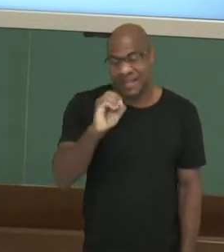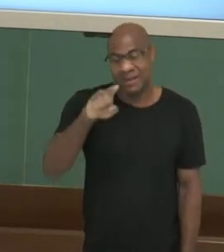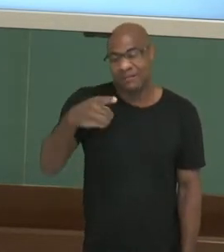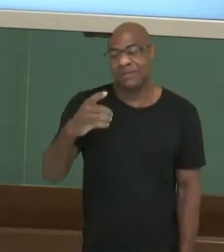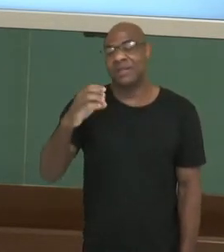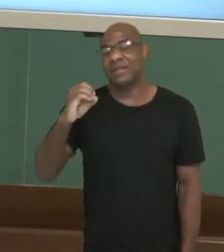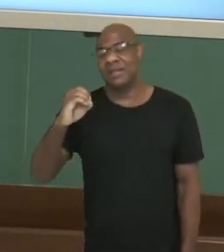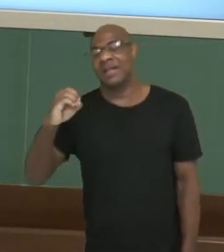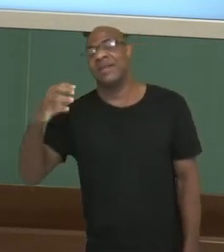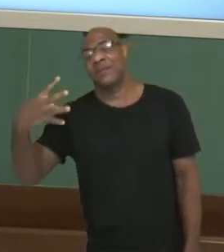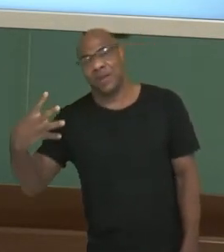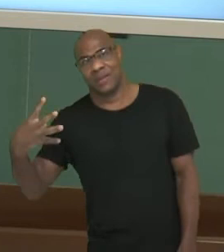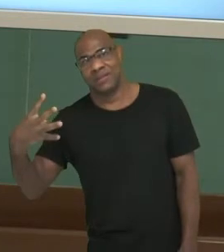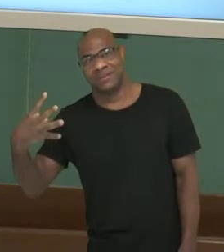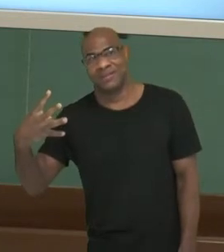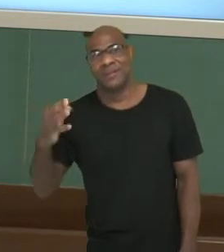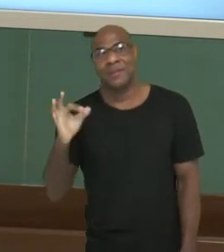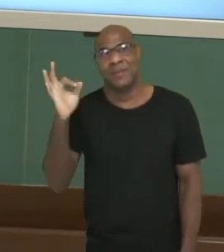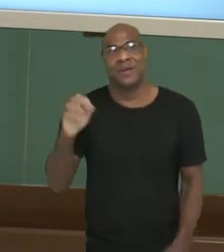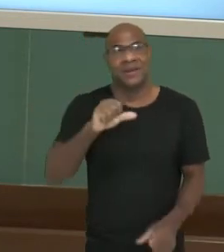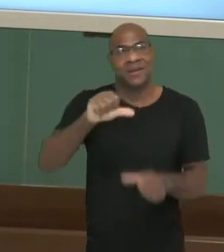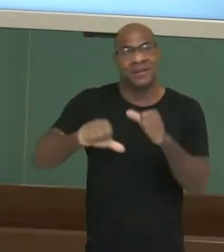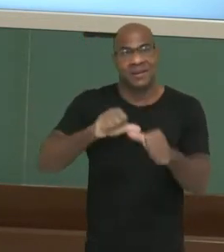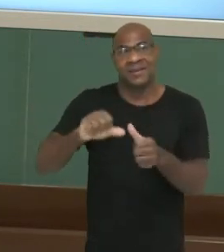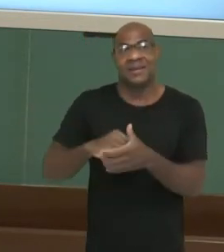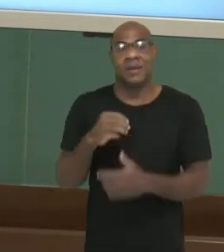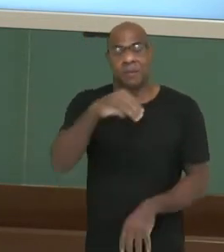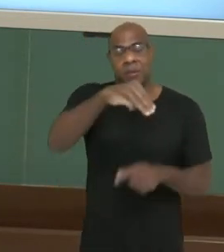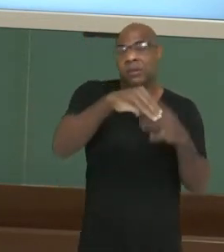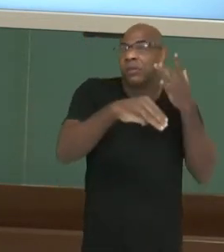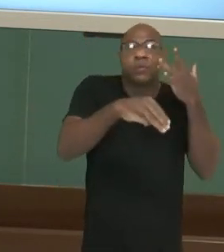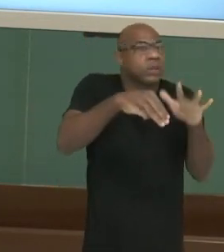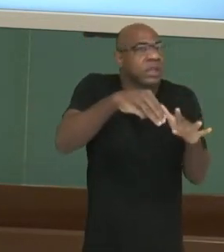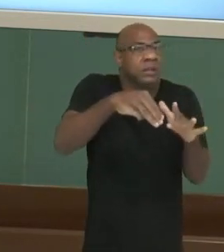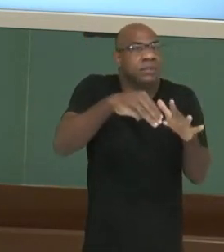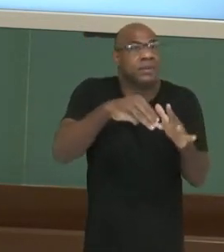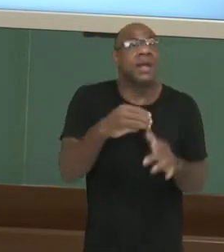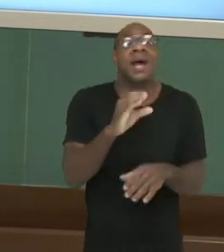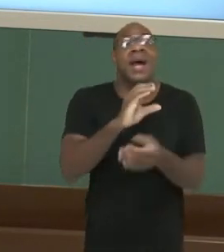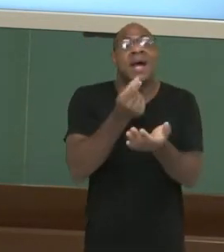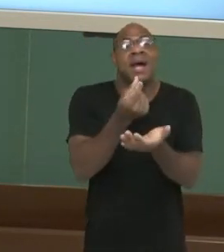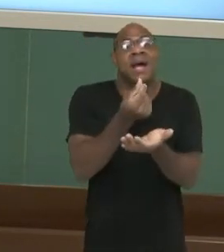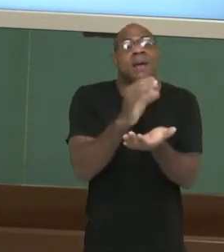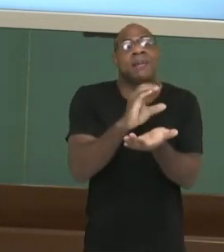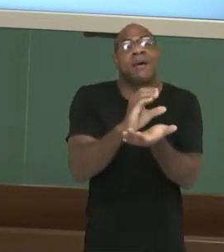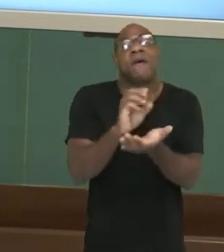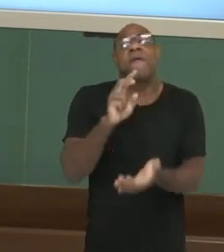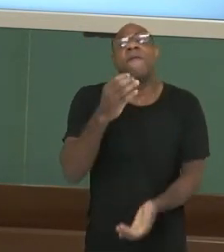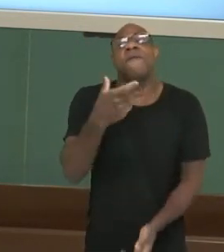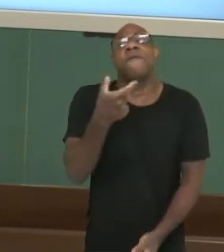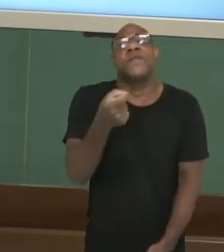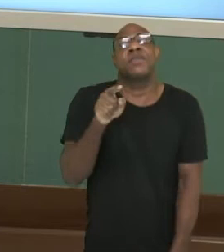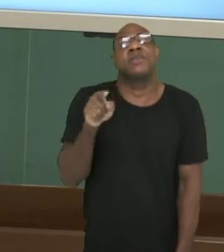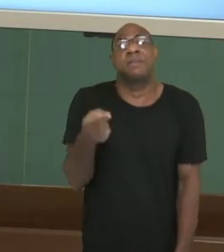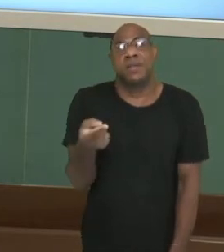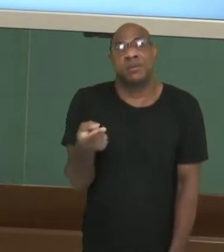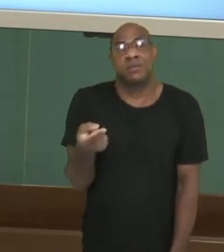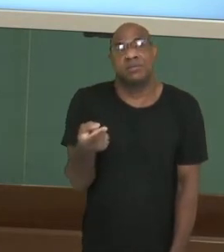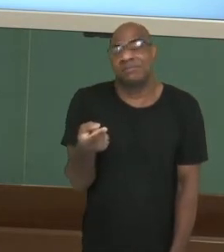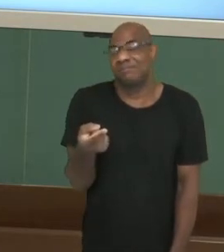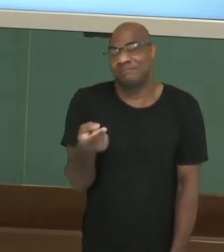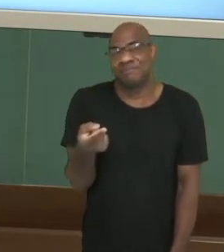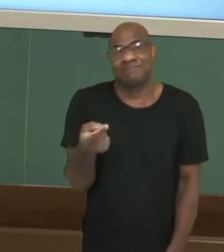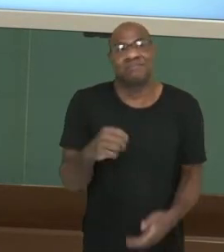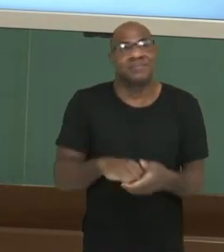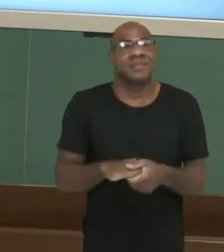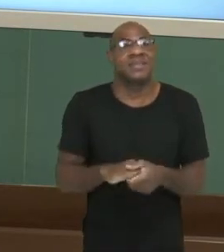zeros, tá bom? Olha aqui. Montante eu quero saber. Capital é 20 mil. Não precisa usar depois da vírgula.